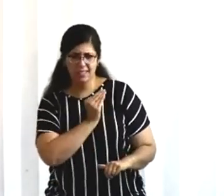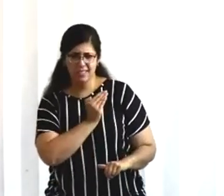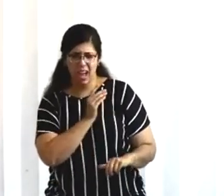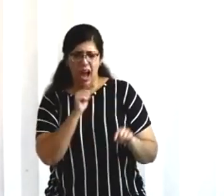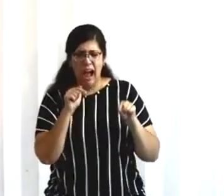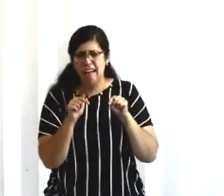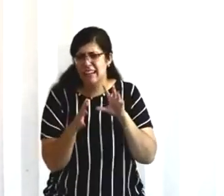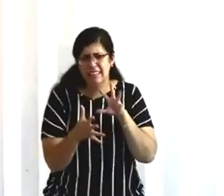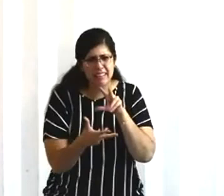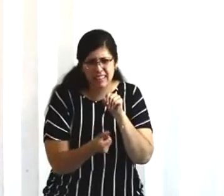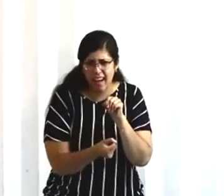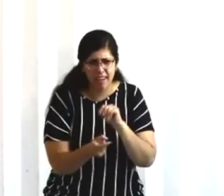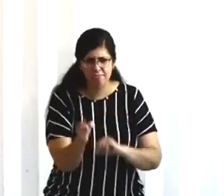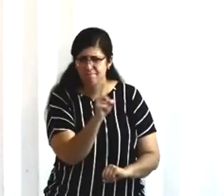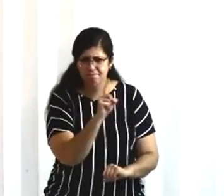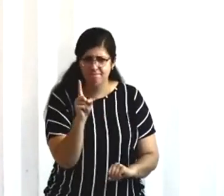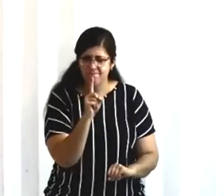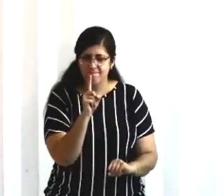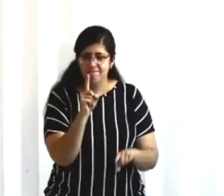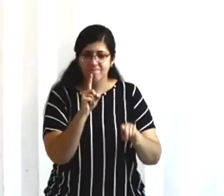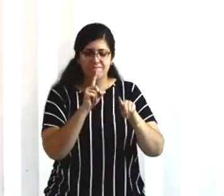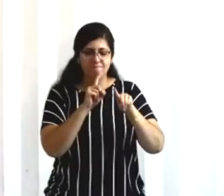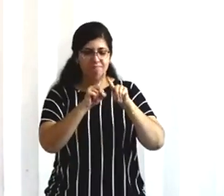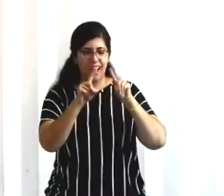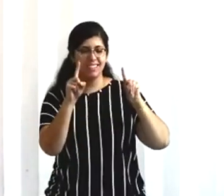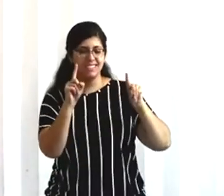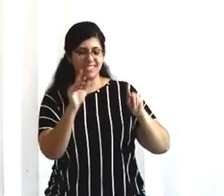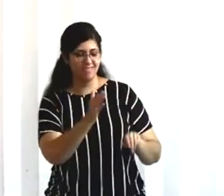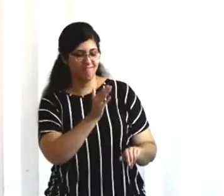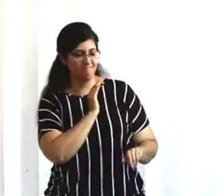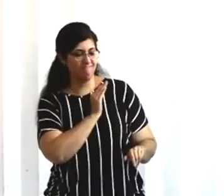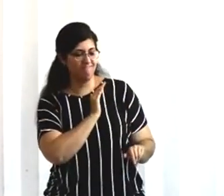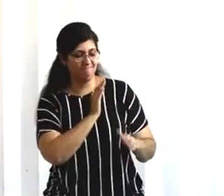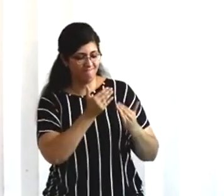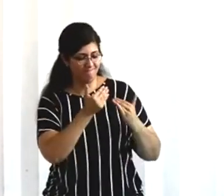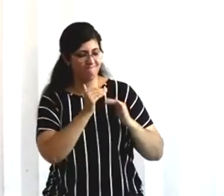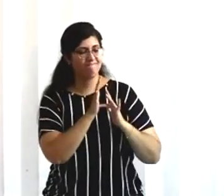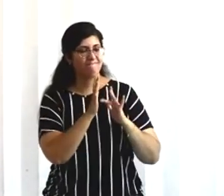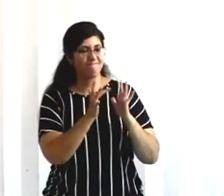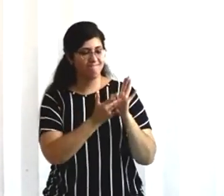humanos, mas em conselhos eternos. Por isso,